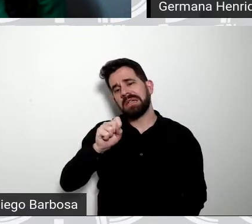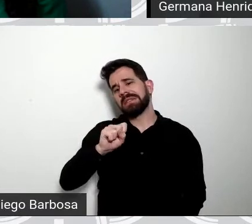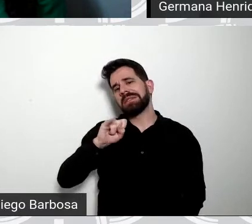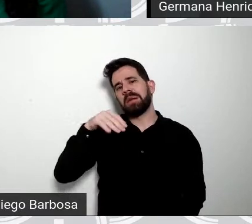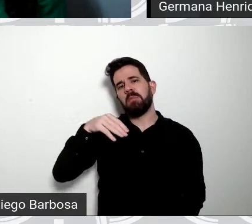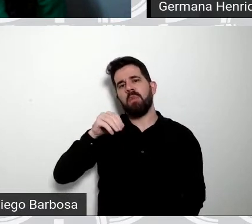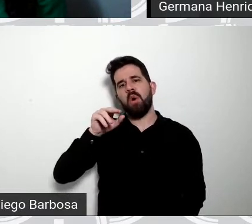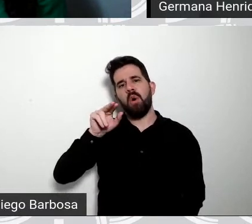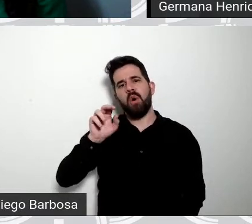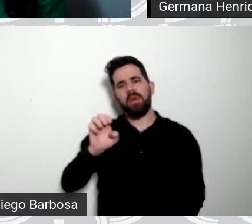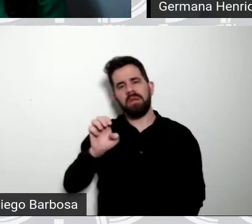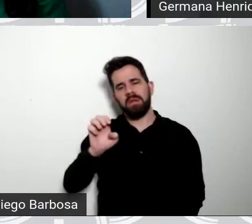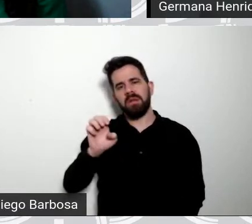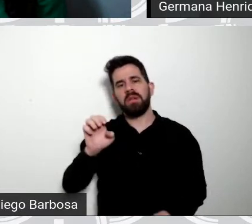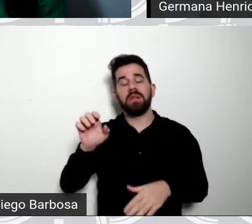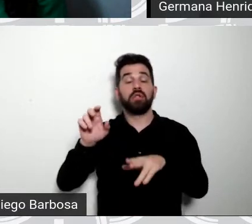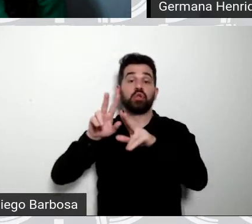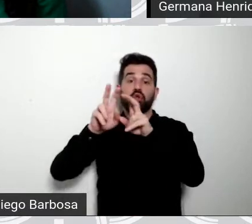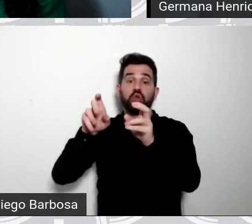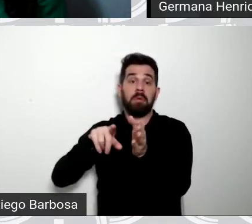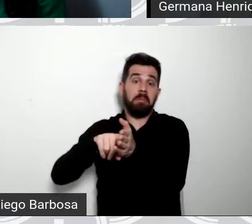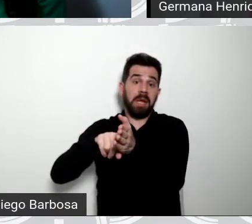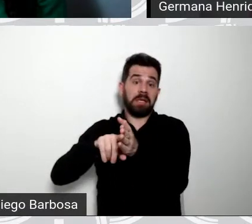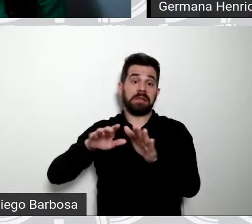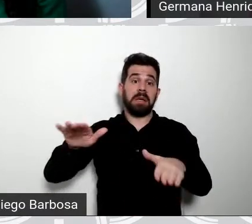estudos sobre o Bermânio